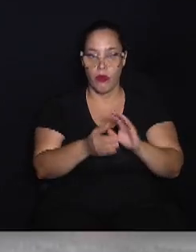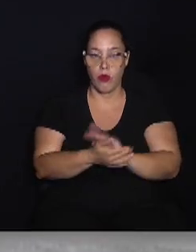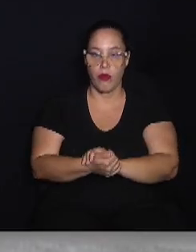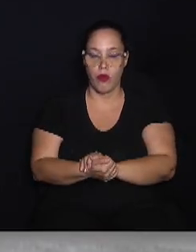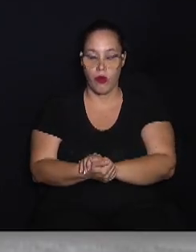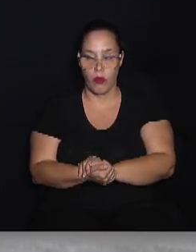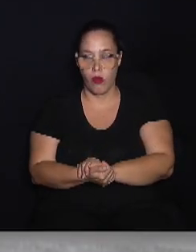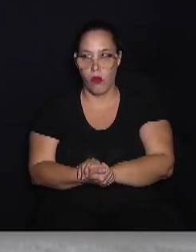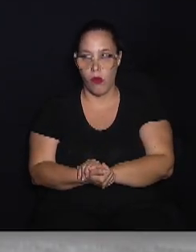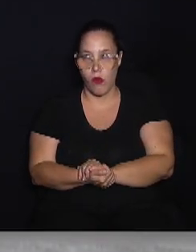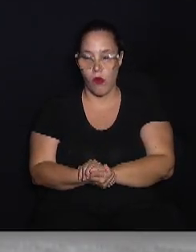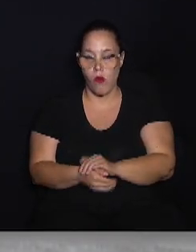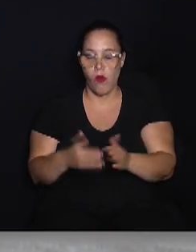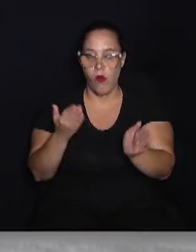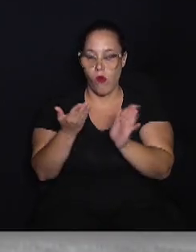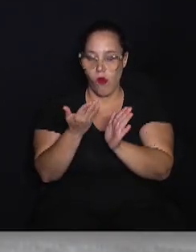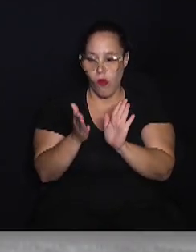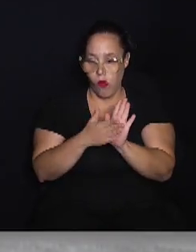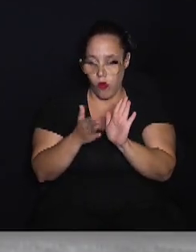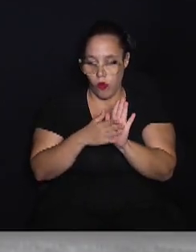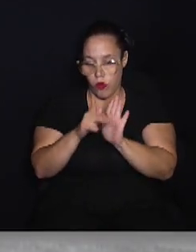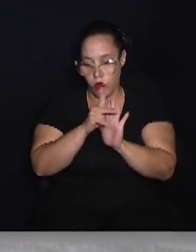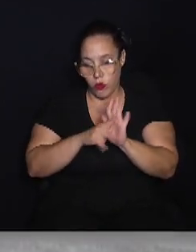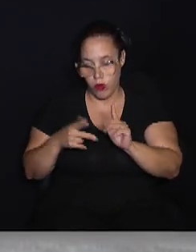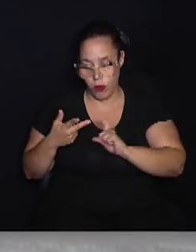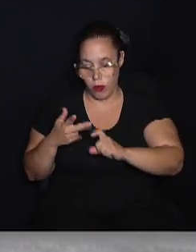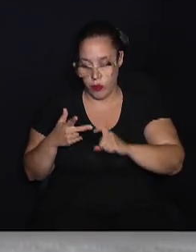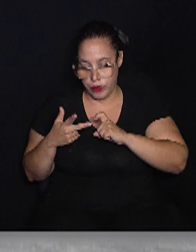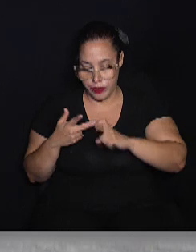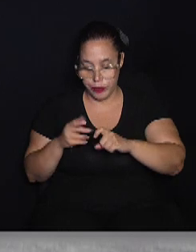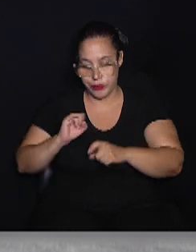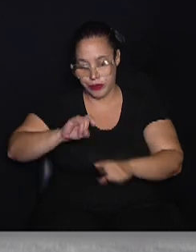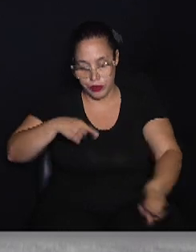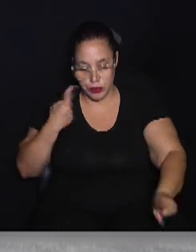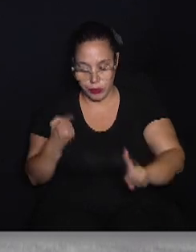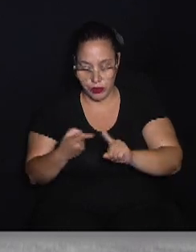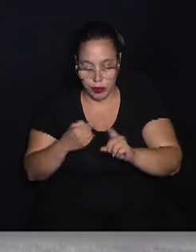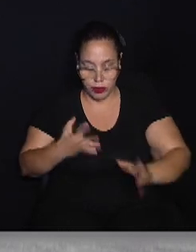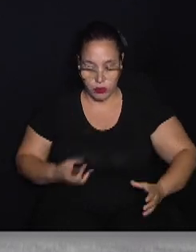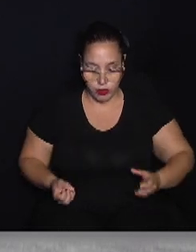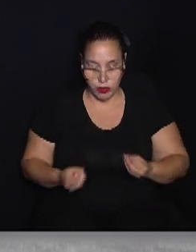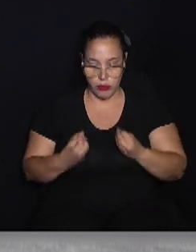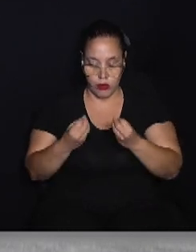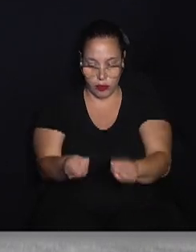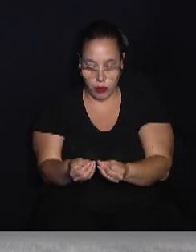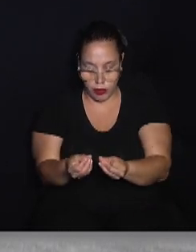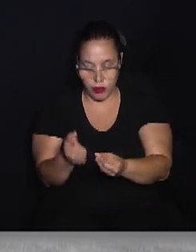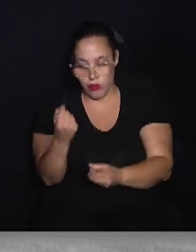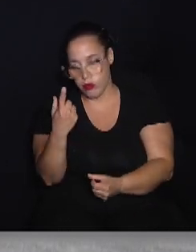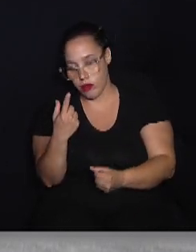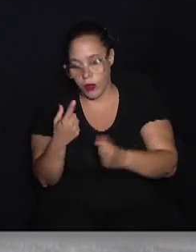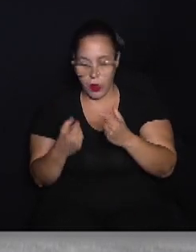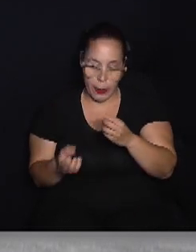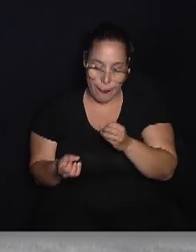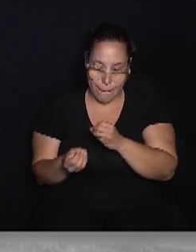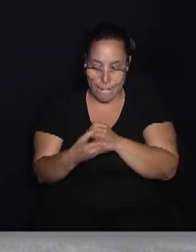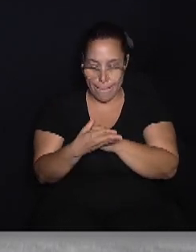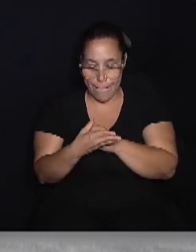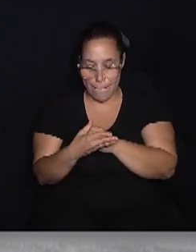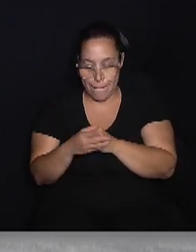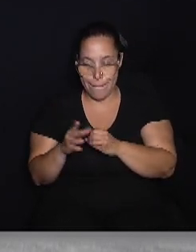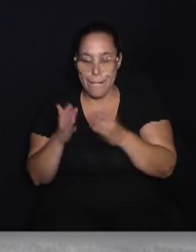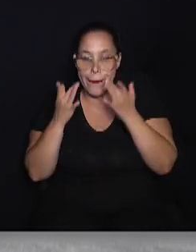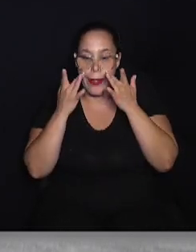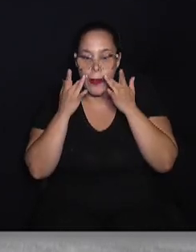essa proposta Legislativa né do executivo ele tem por objetivo acrescentar alguns Alguns novos por exemplo ar